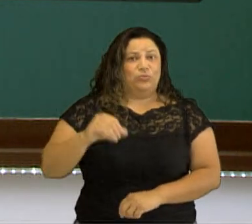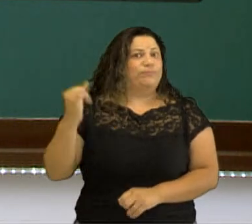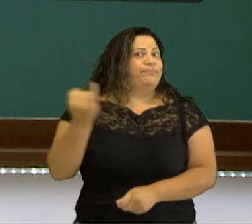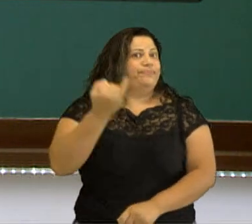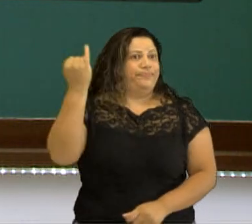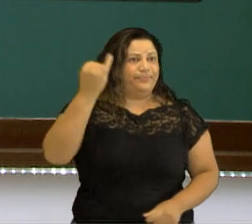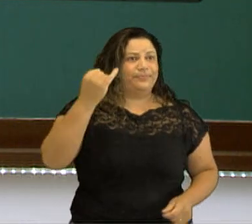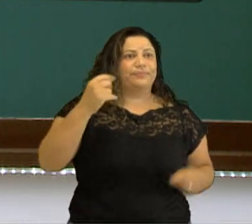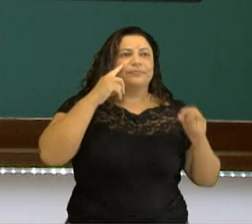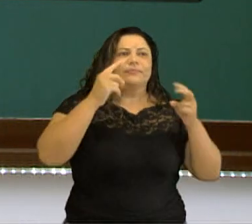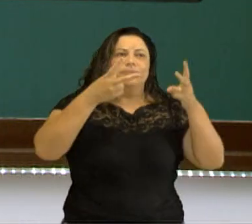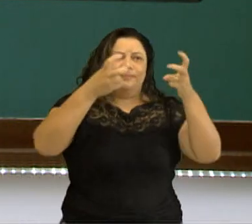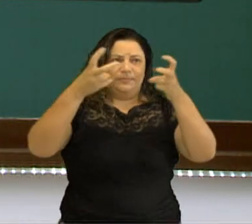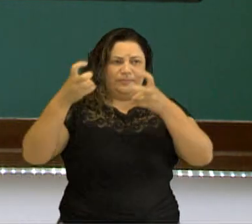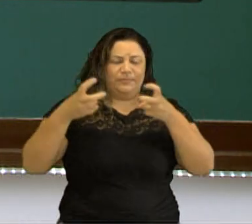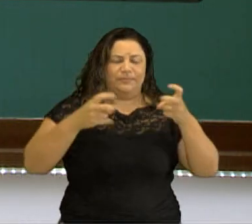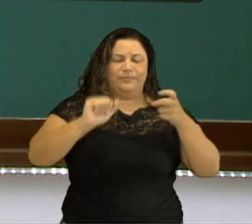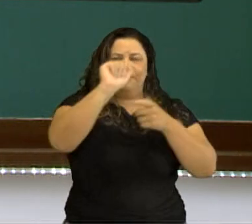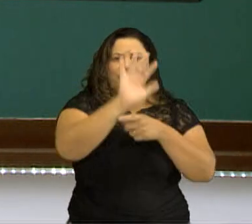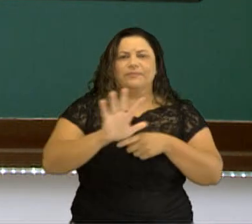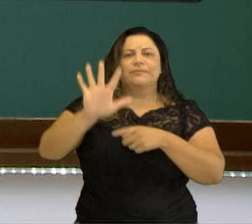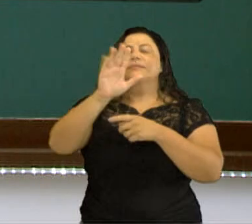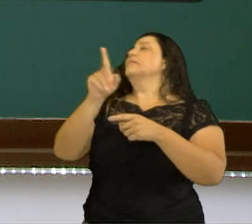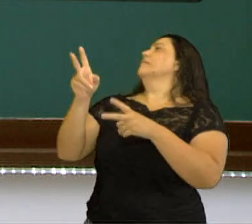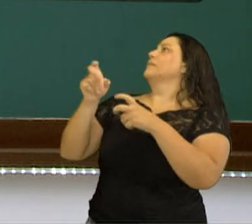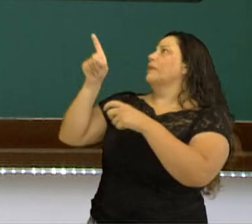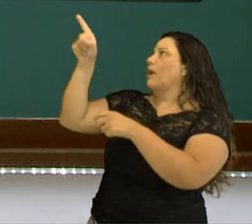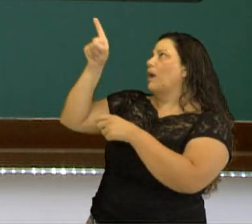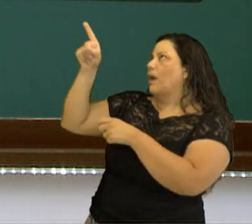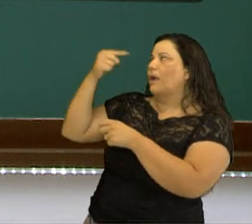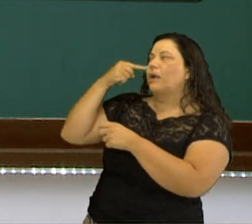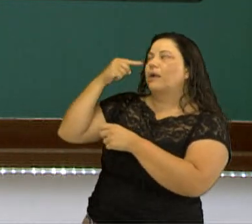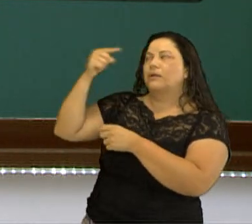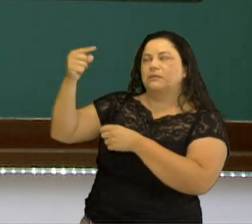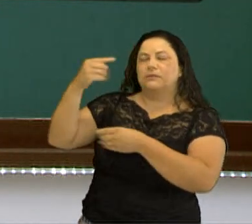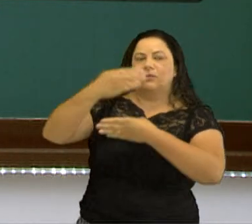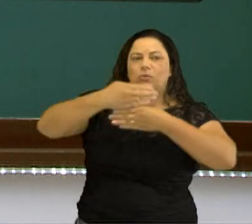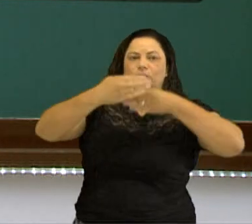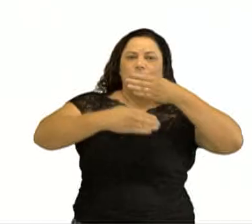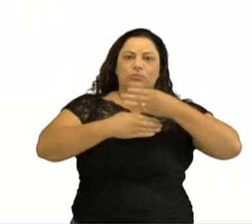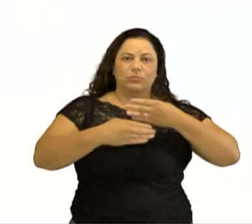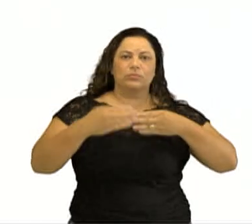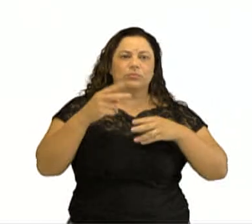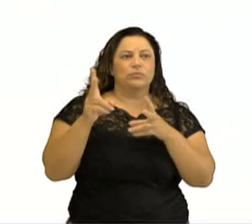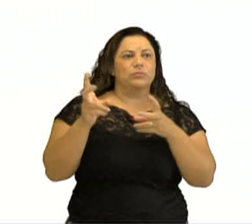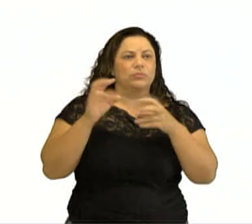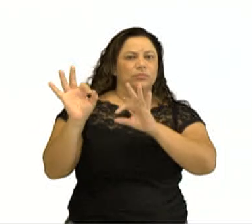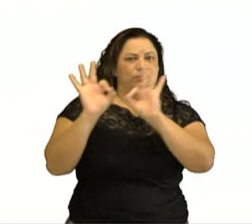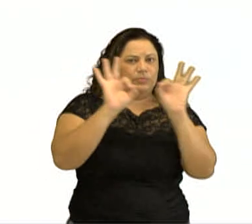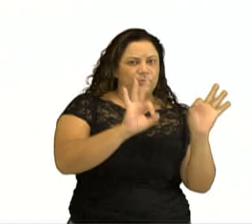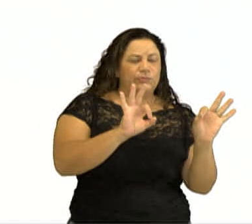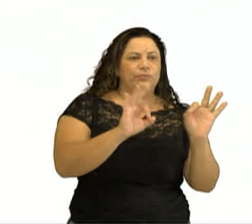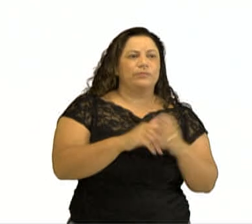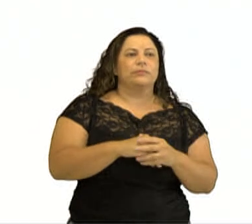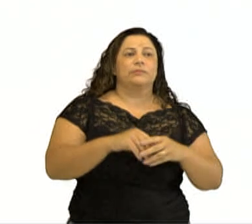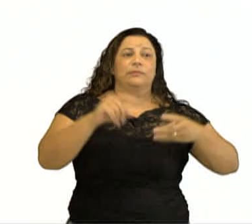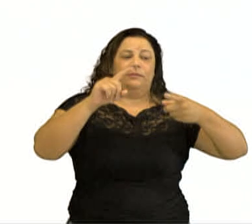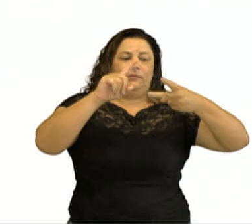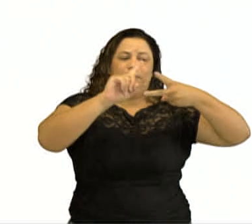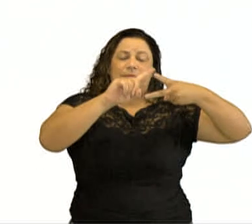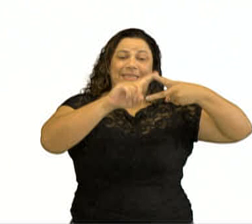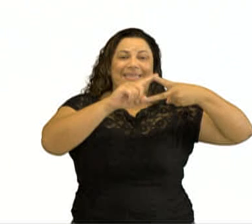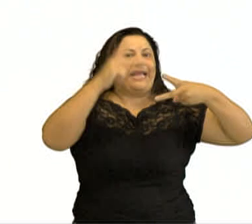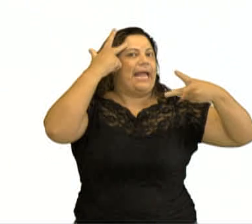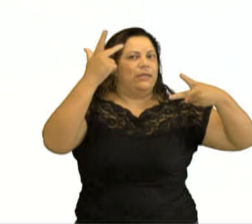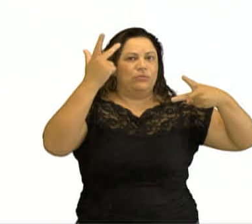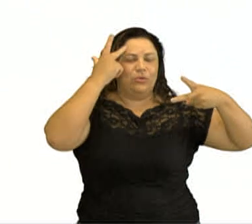uma microscopia do nosso fígado. Aqui em cima são as células do fígado quando está normal e embaixo quando ele